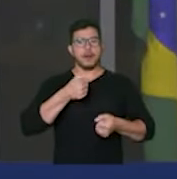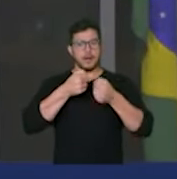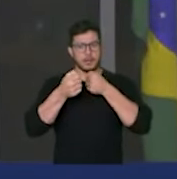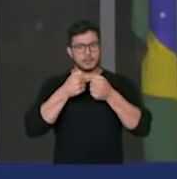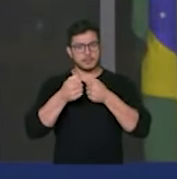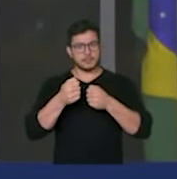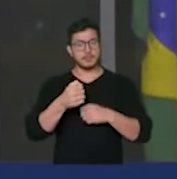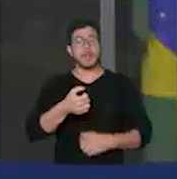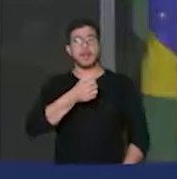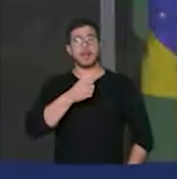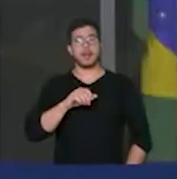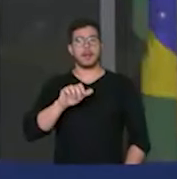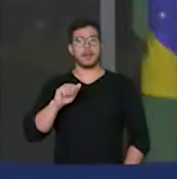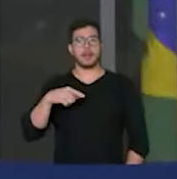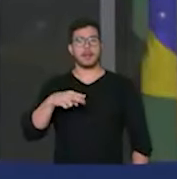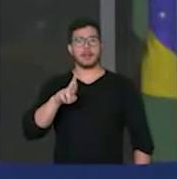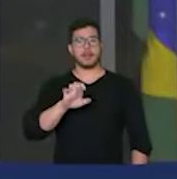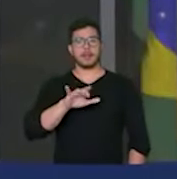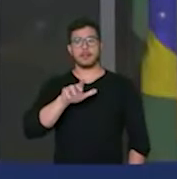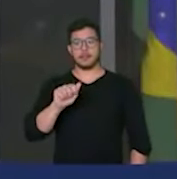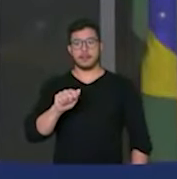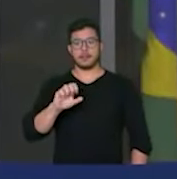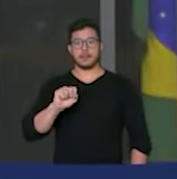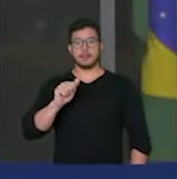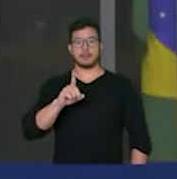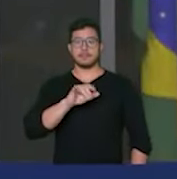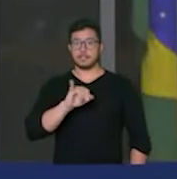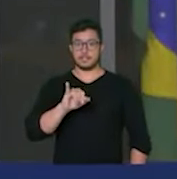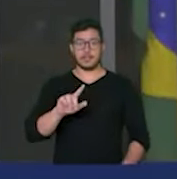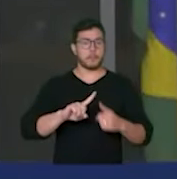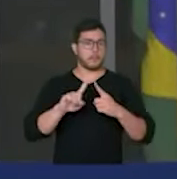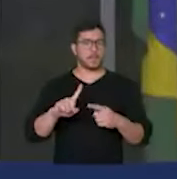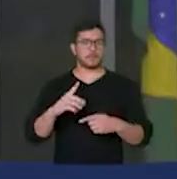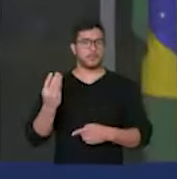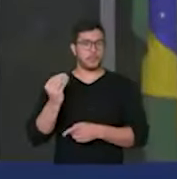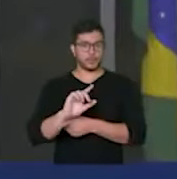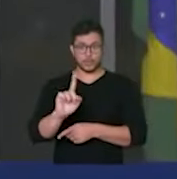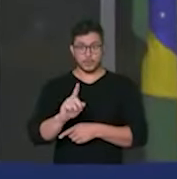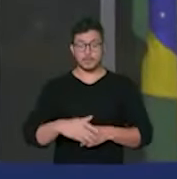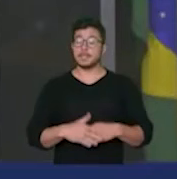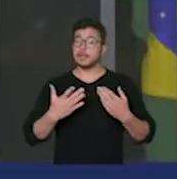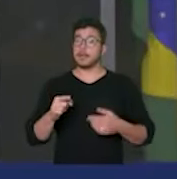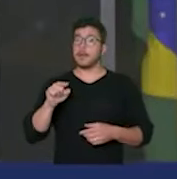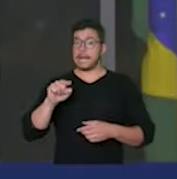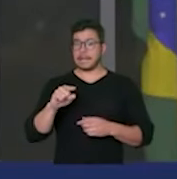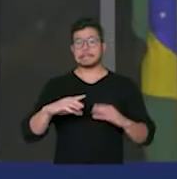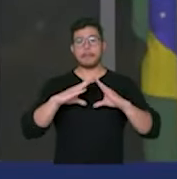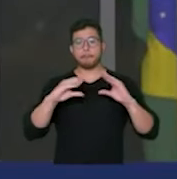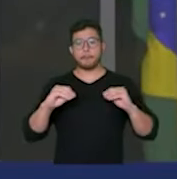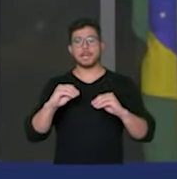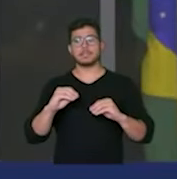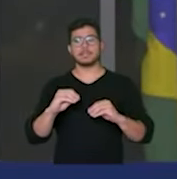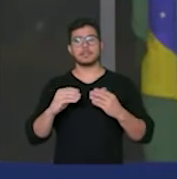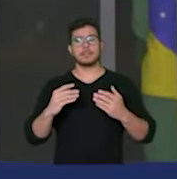Clube Marimbás, no Posto 6, também não foi ao ar, porque a entrevista foi boa, não foi ao ar. E essa entrevista na Bandeirantes, a repórter